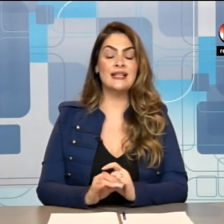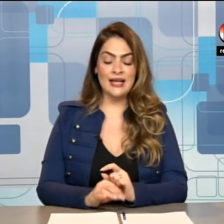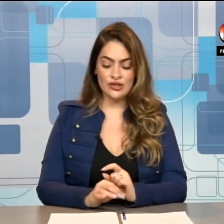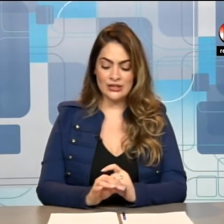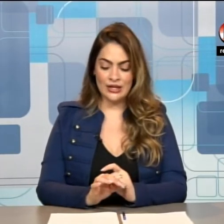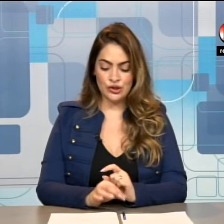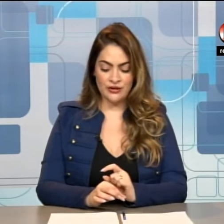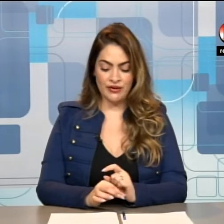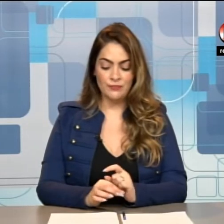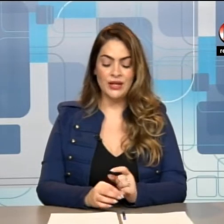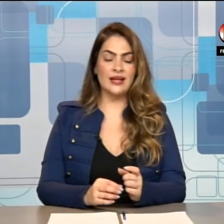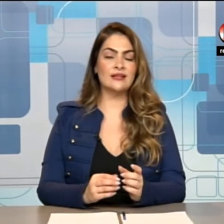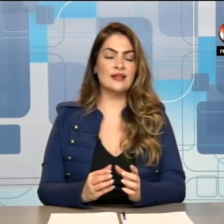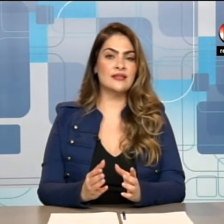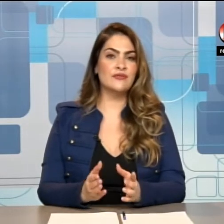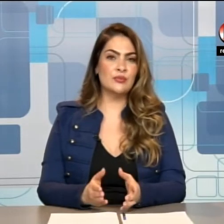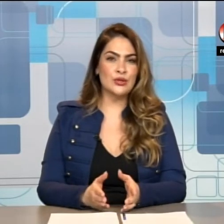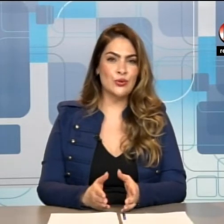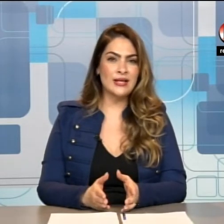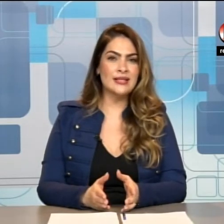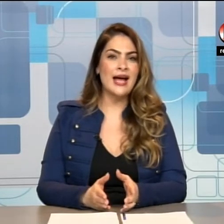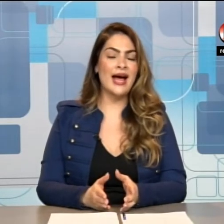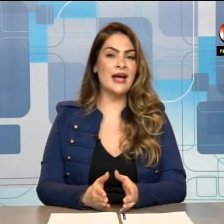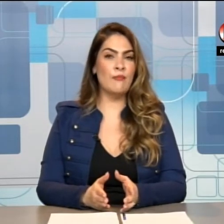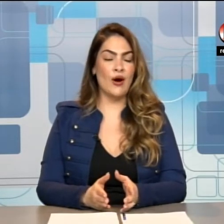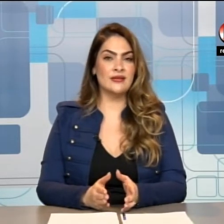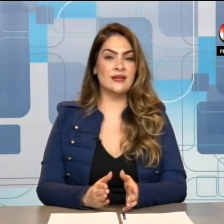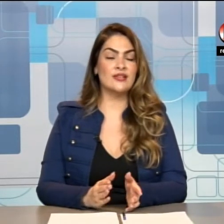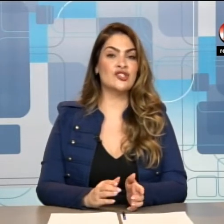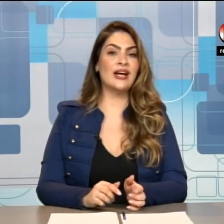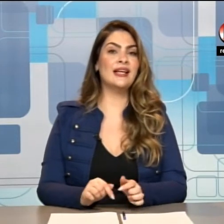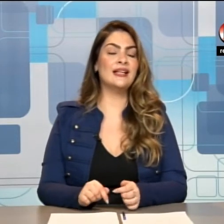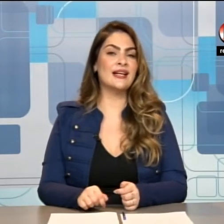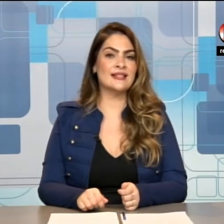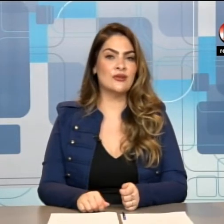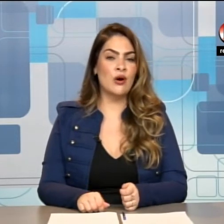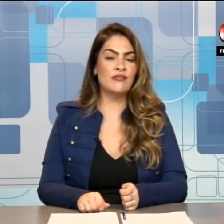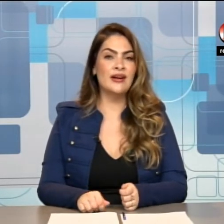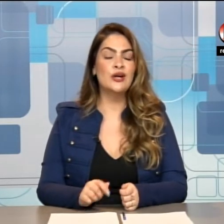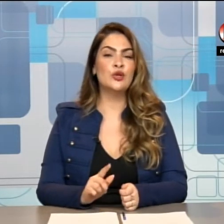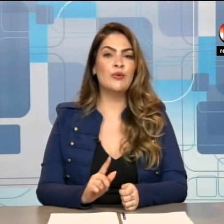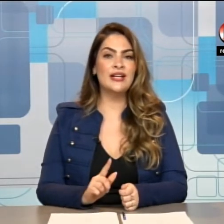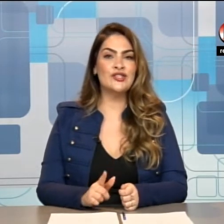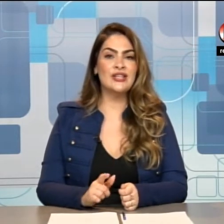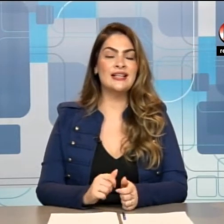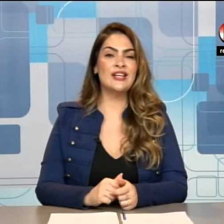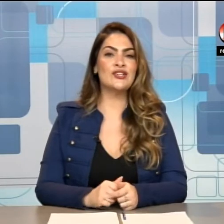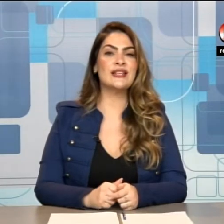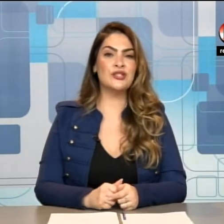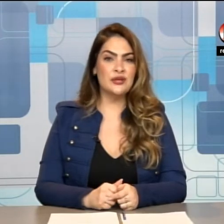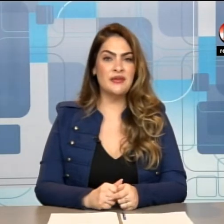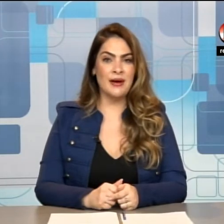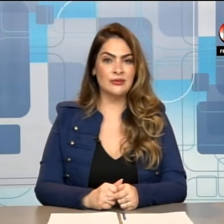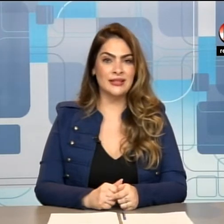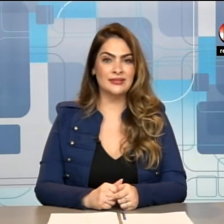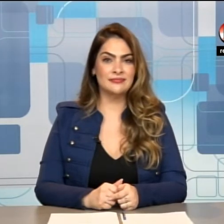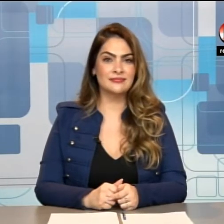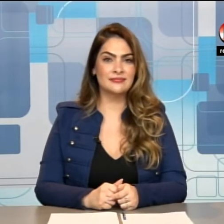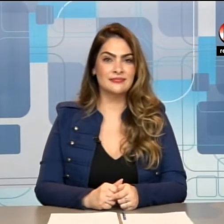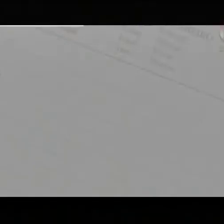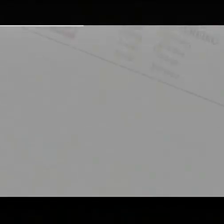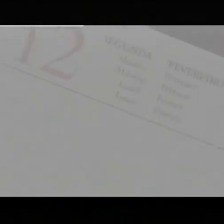diretoria legislativa. Quem traz as informações é a repórter Jaqueline Casanova, no Boletim Legislativo em